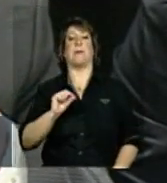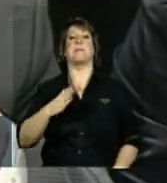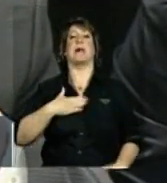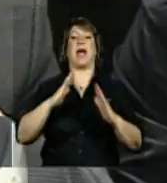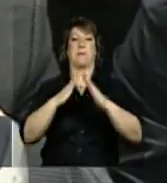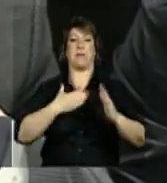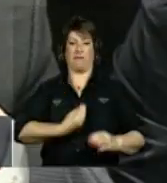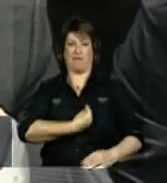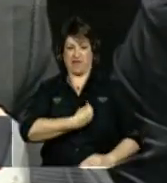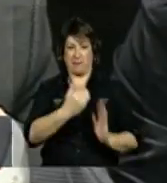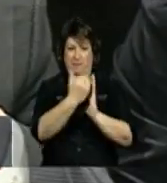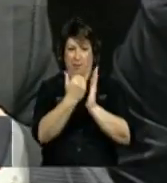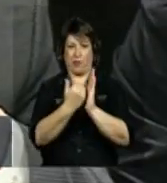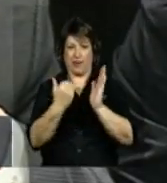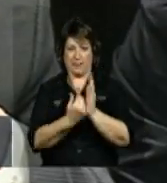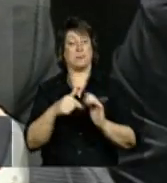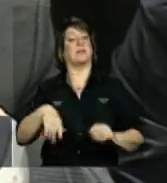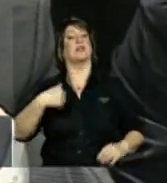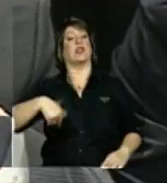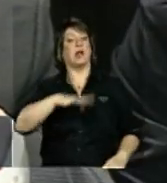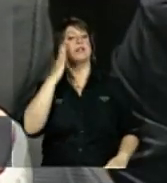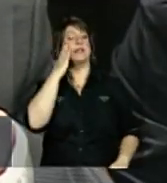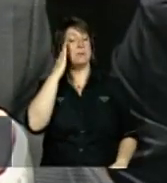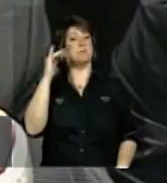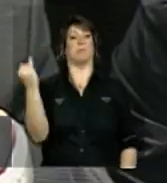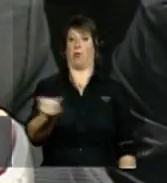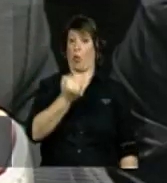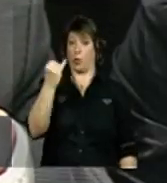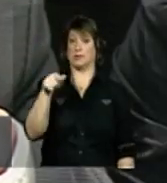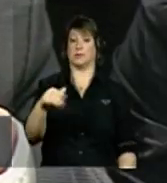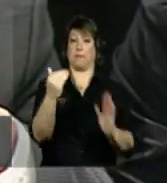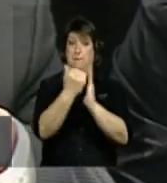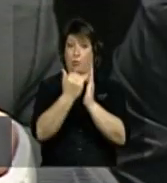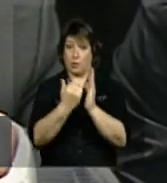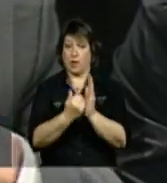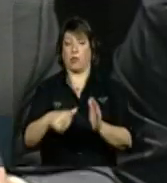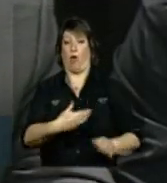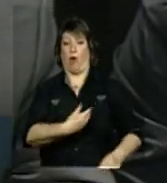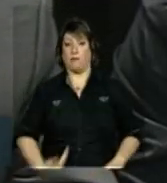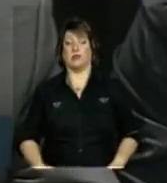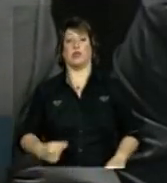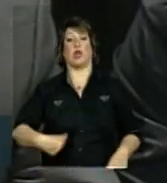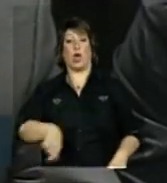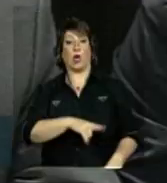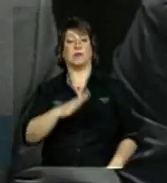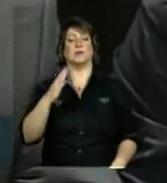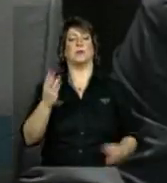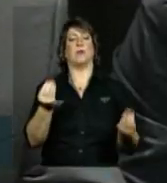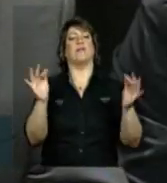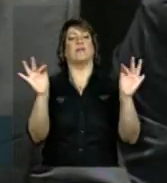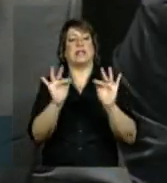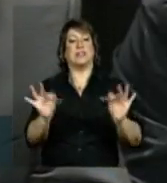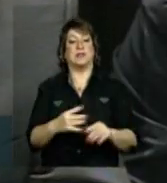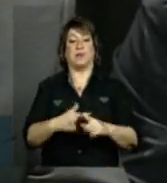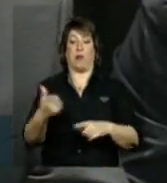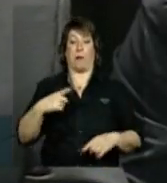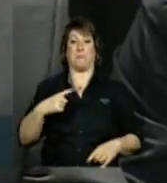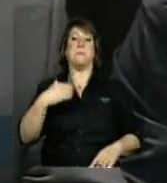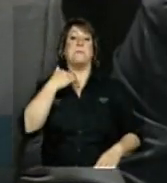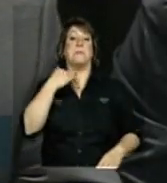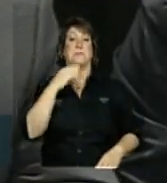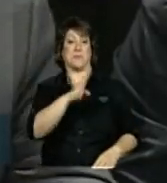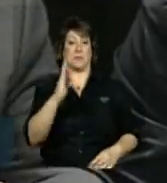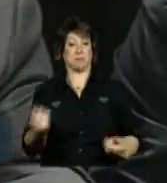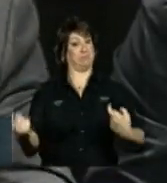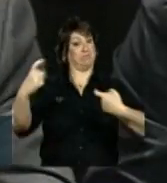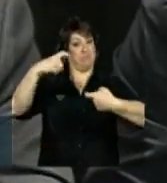aí, sabemos da importância desse programa e ficamos muito felizes com a participação aí, com a entrada do Banco do Brasil, que